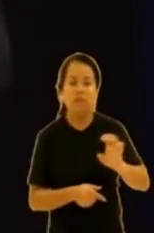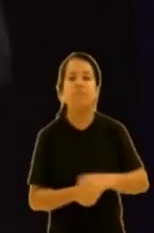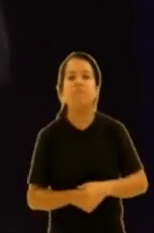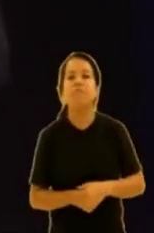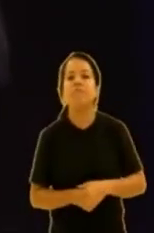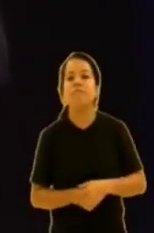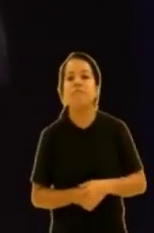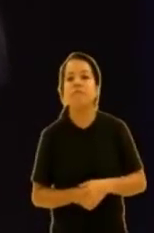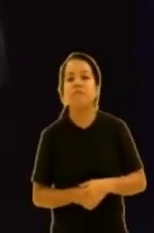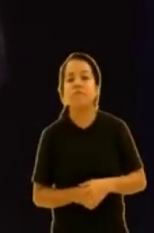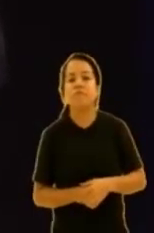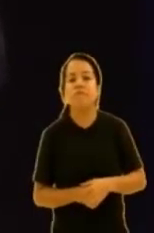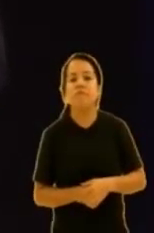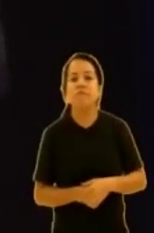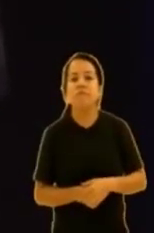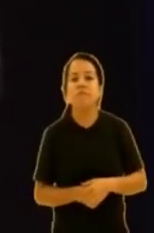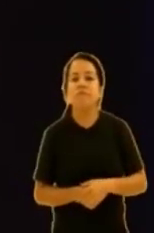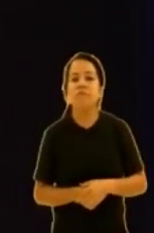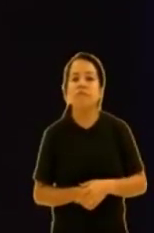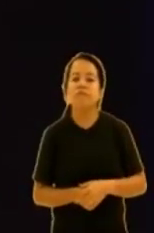absoluta